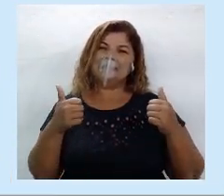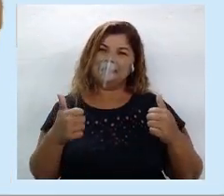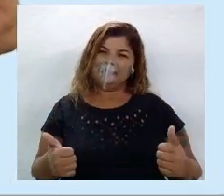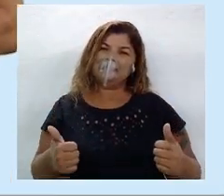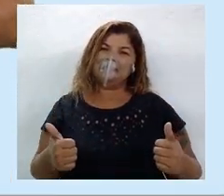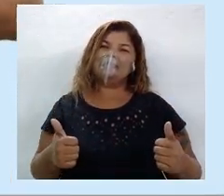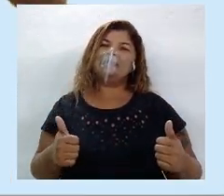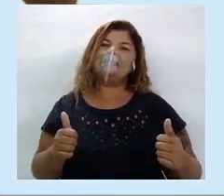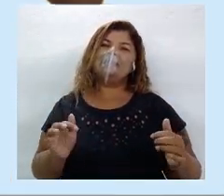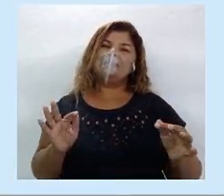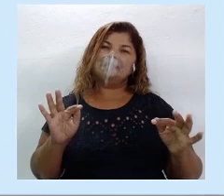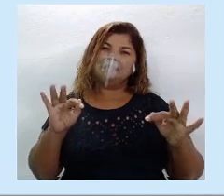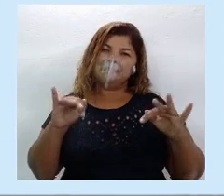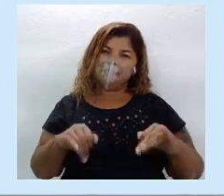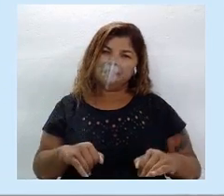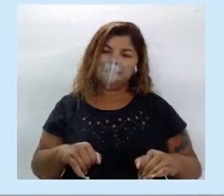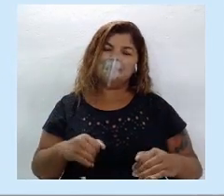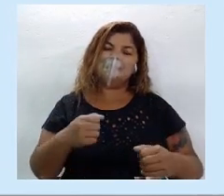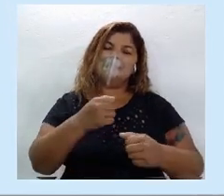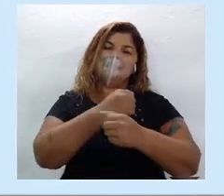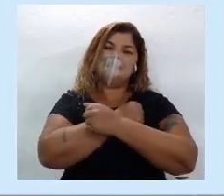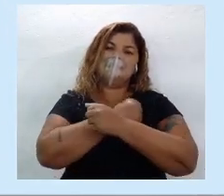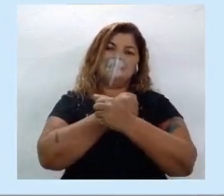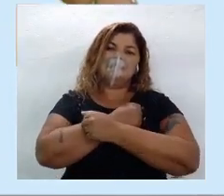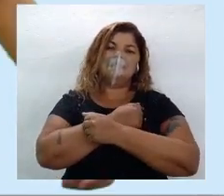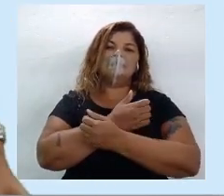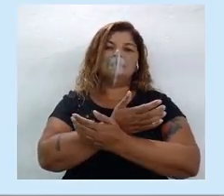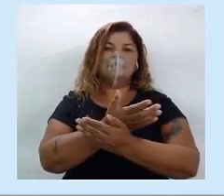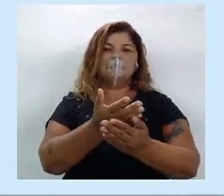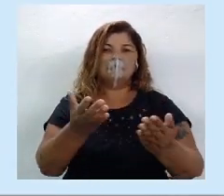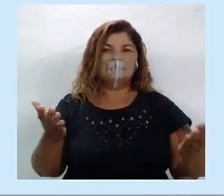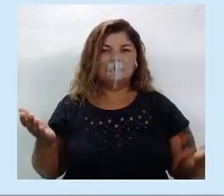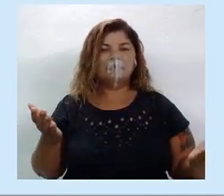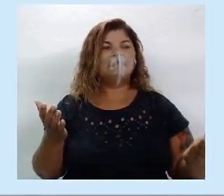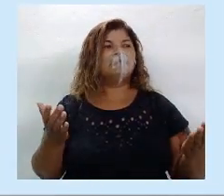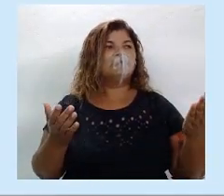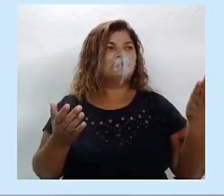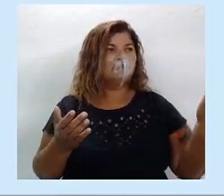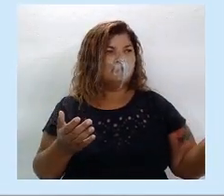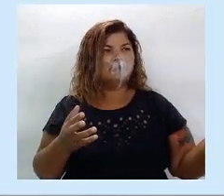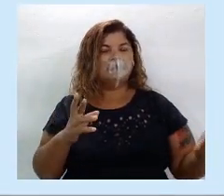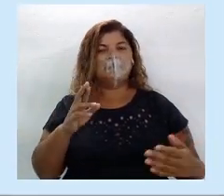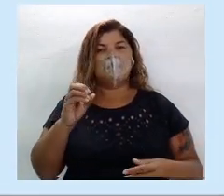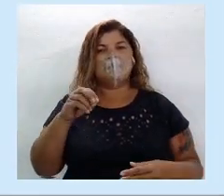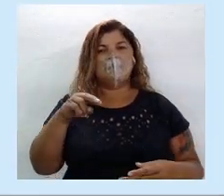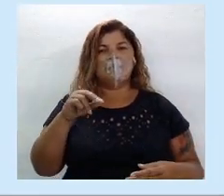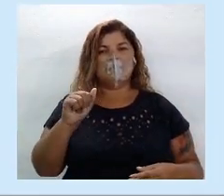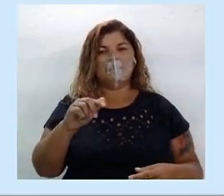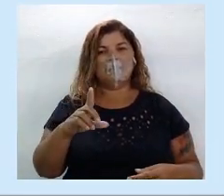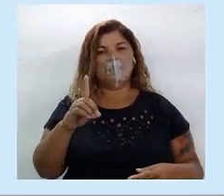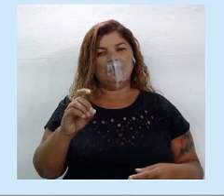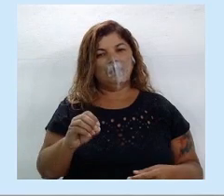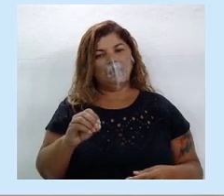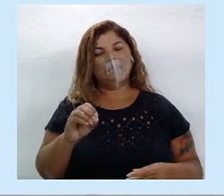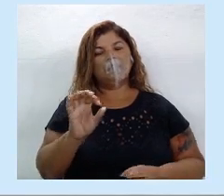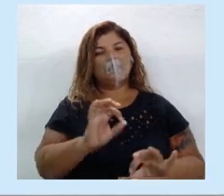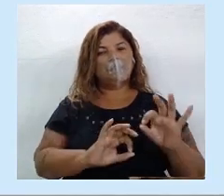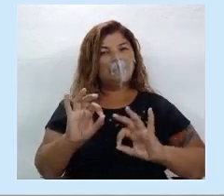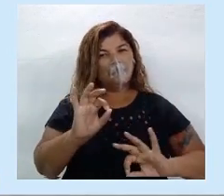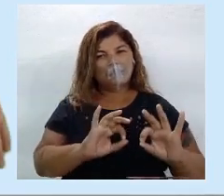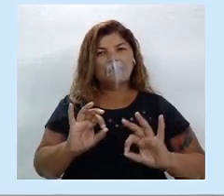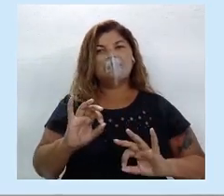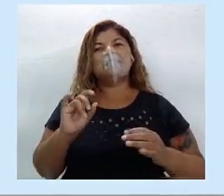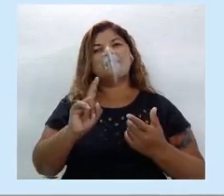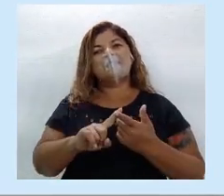prezados estudantes. Mas mando um abraço para todos vocês, para Ronaldo Martins, o nosso aqui técnico do som aqui que nos